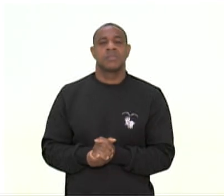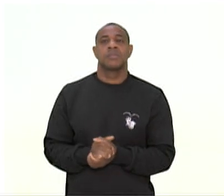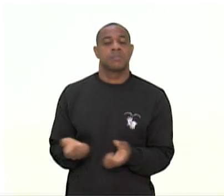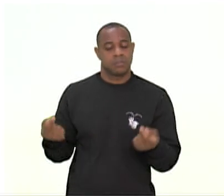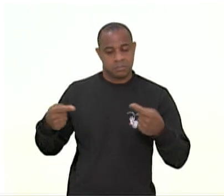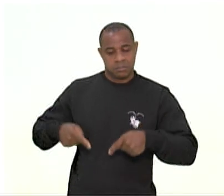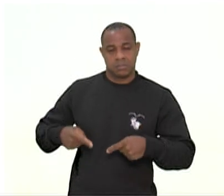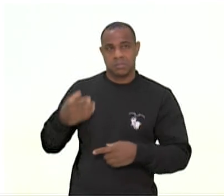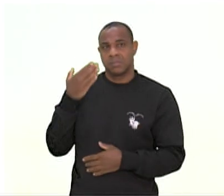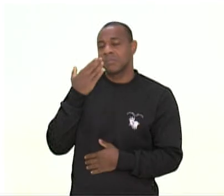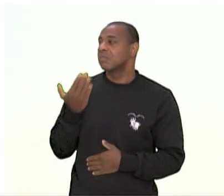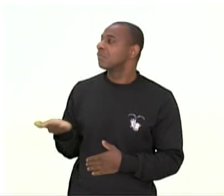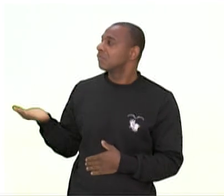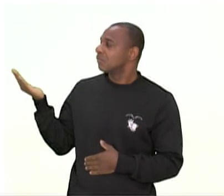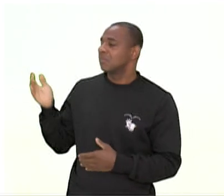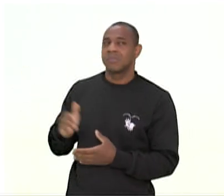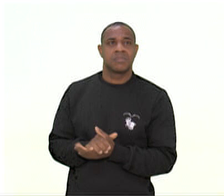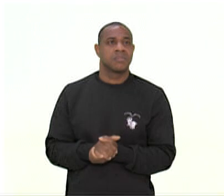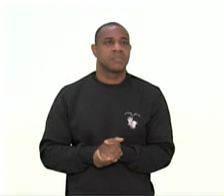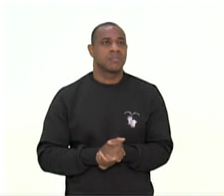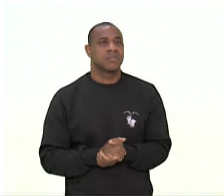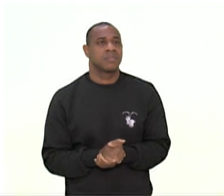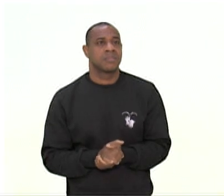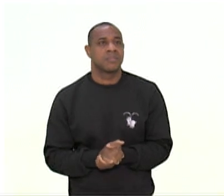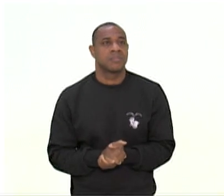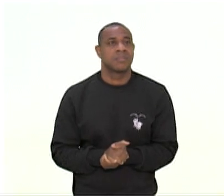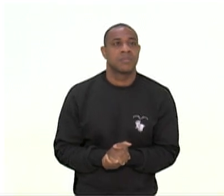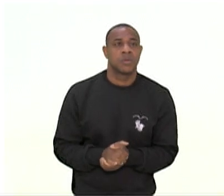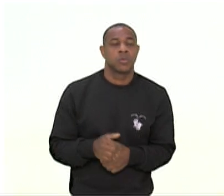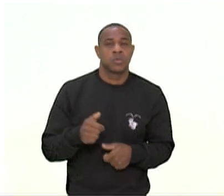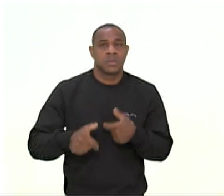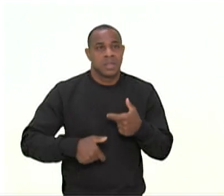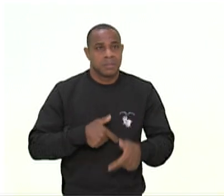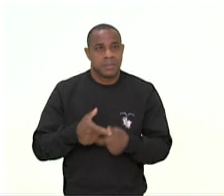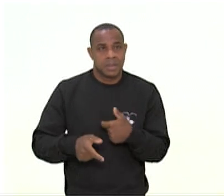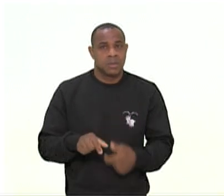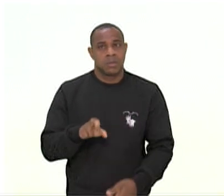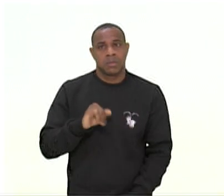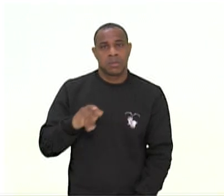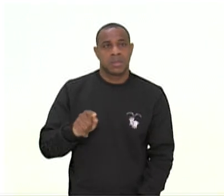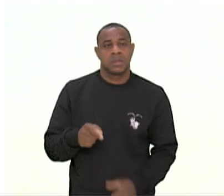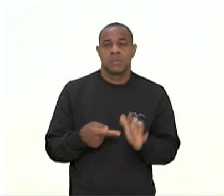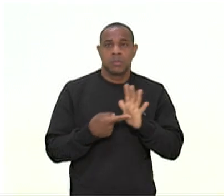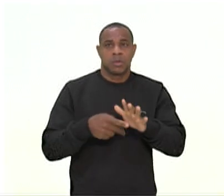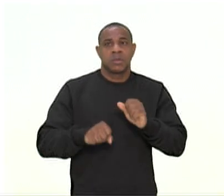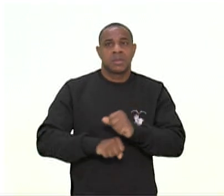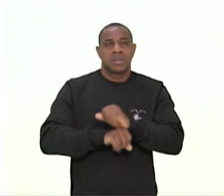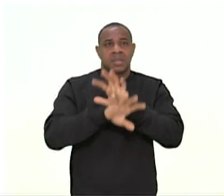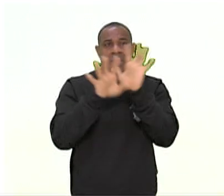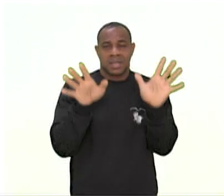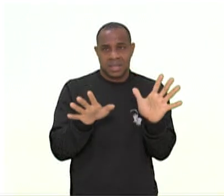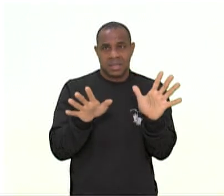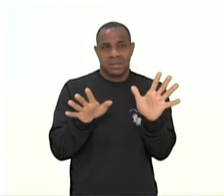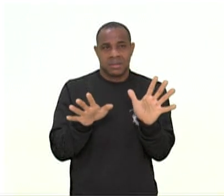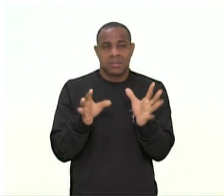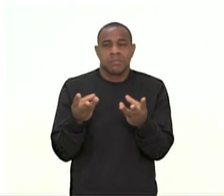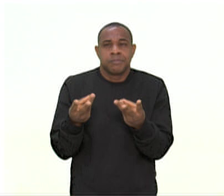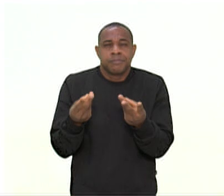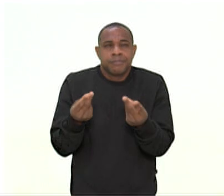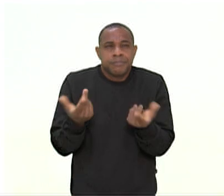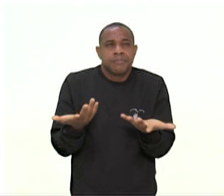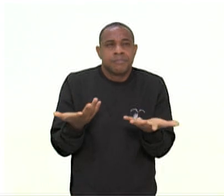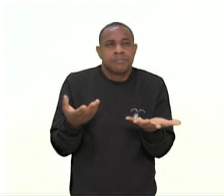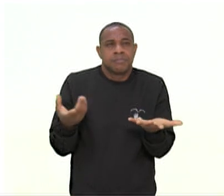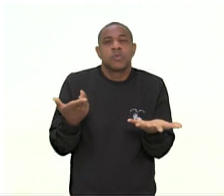Quiz! Prestou atenção? Vem comigo! A obra O Rei da Vela traz claramente em sua essência uma crítica.